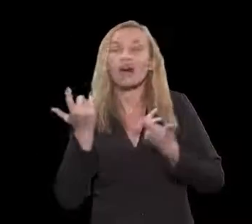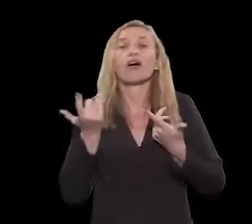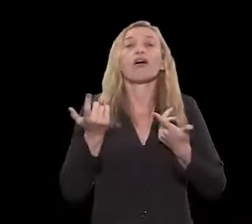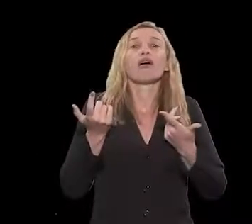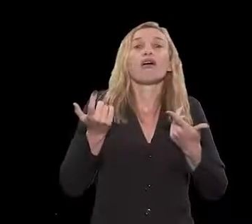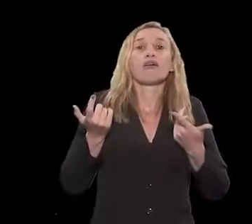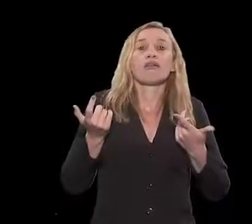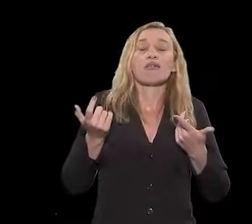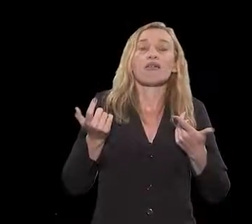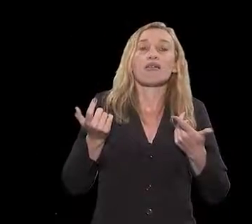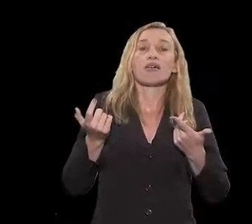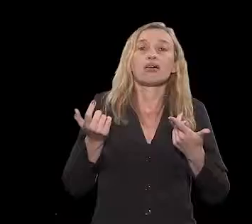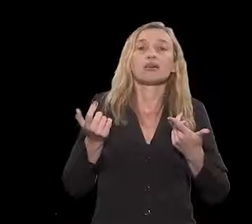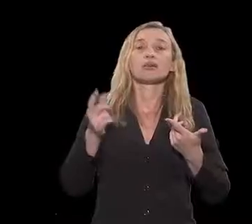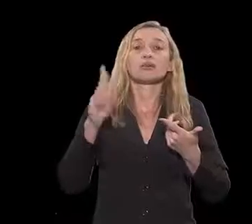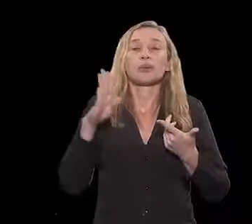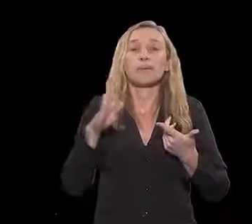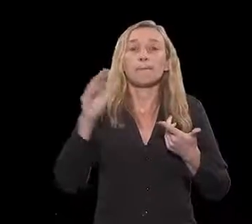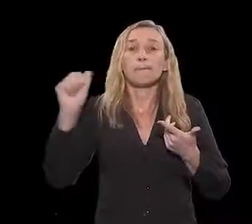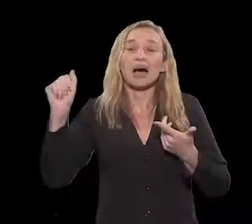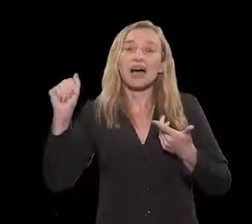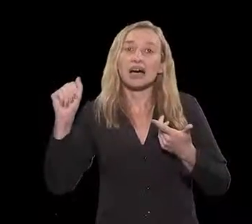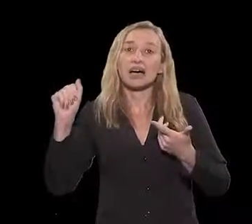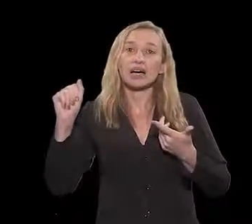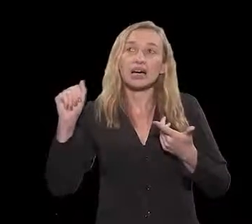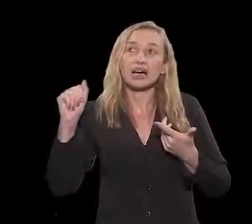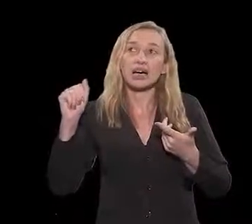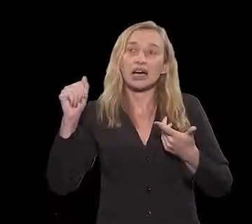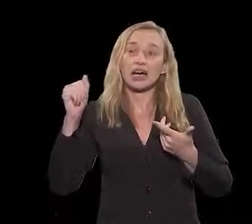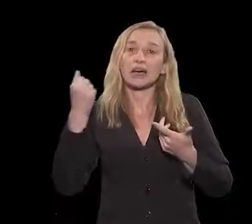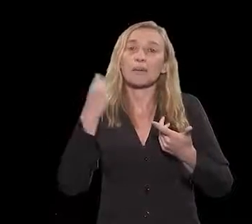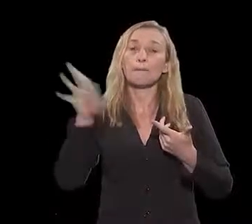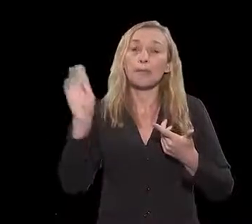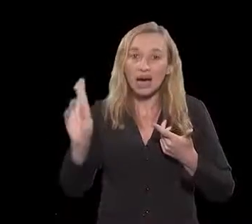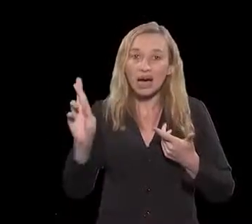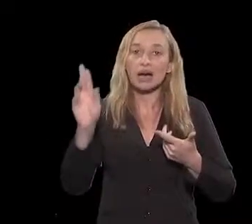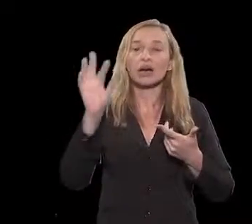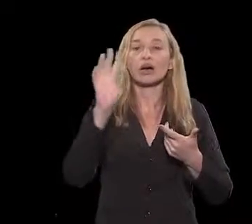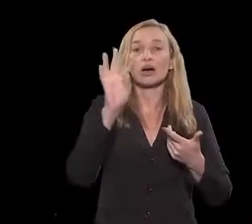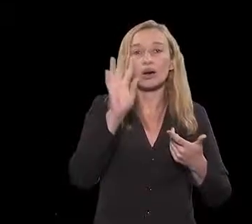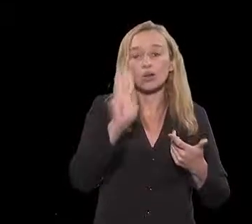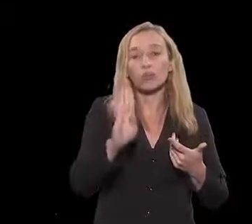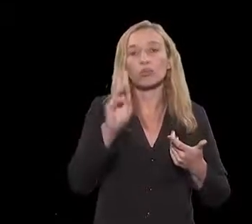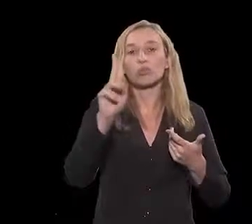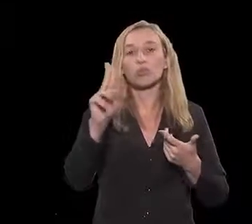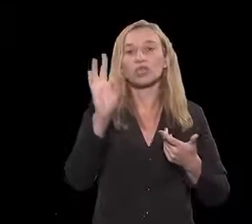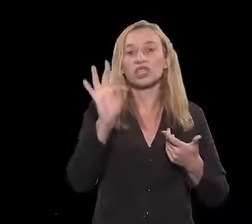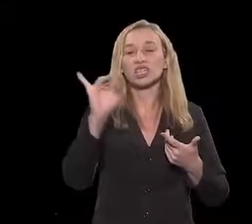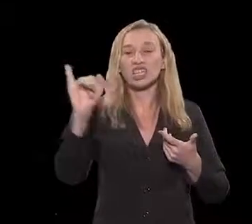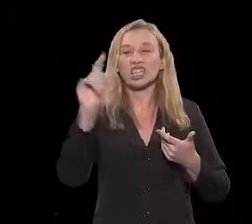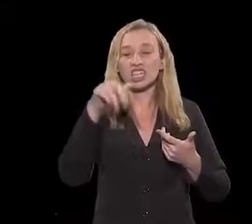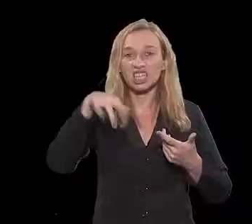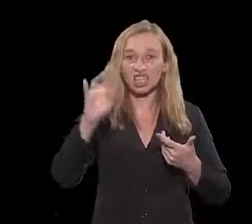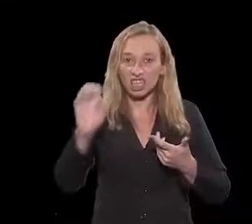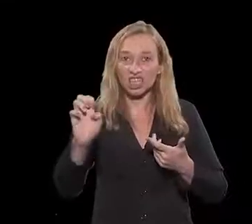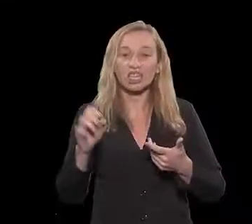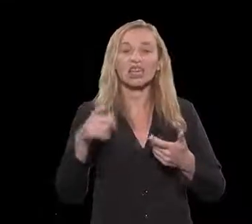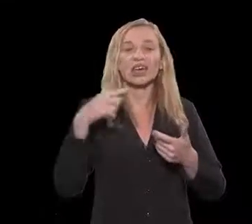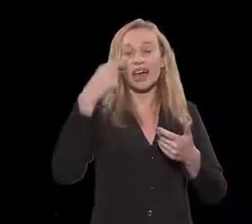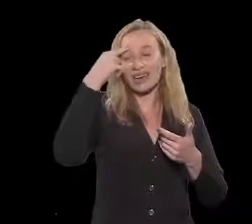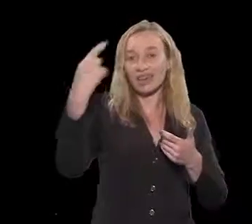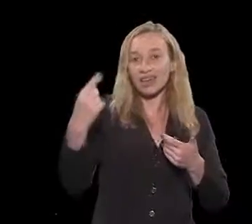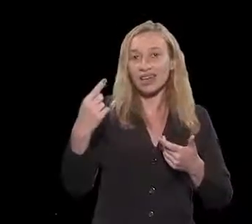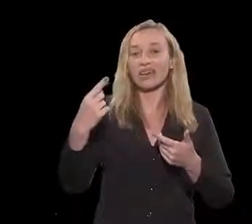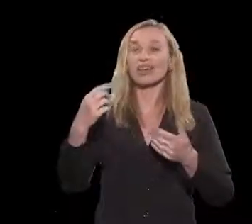Rio. E chama Baticum Botequim. E a ideia do Mauro, do dono do bar,